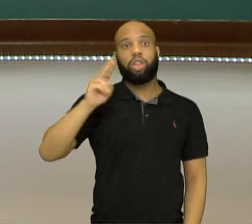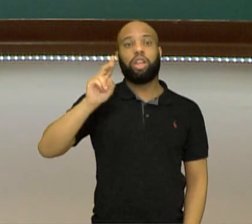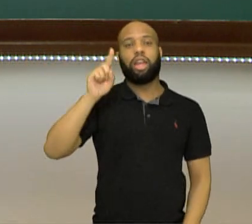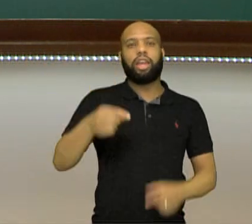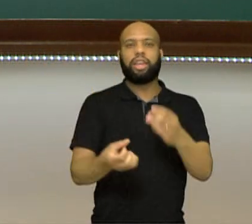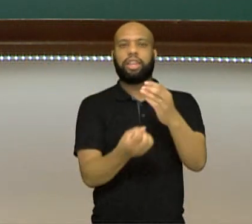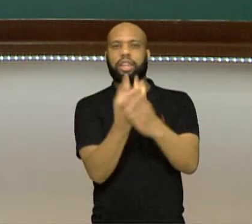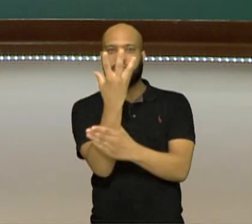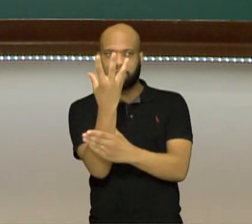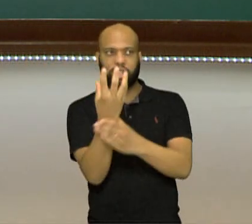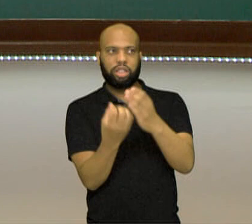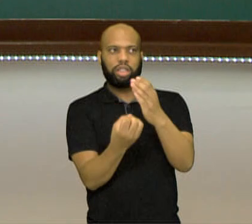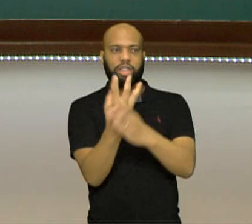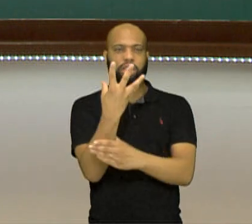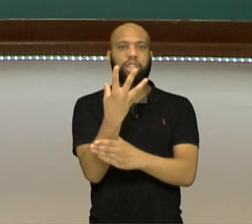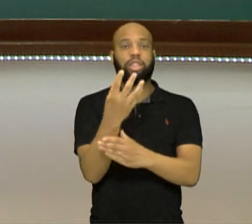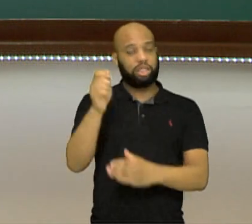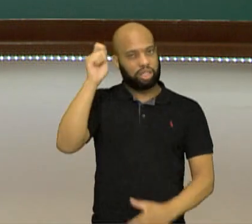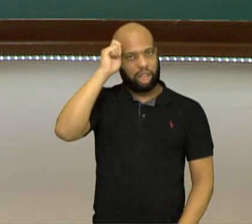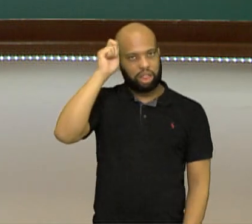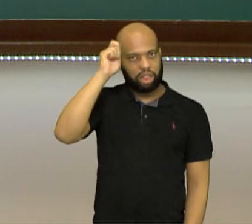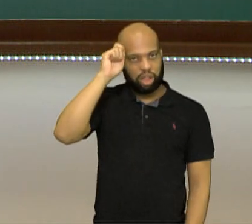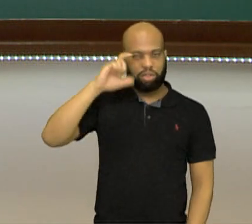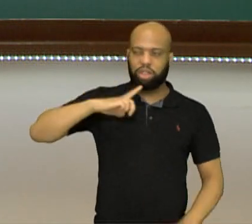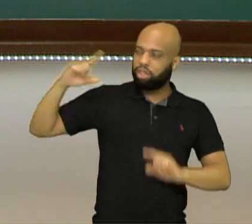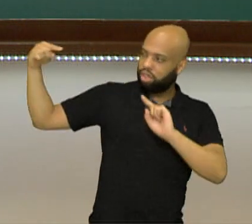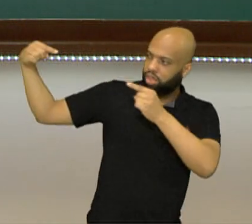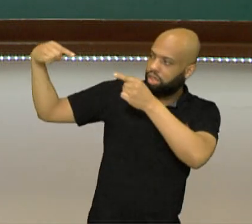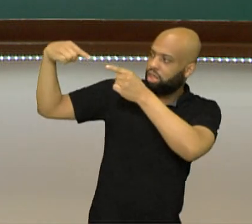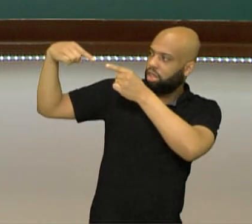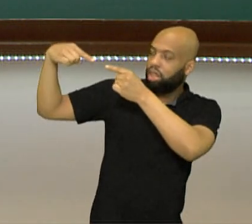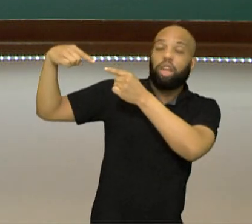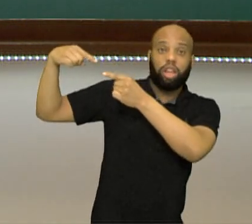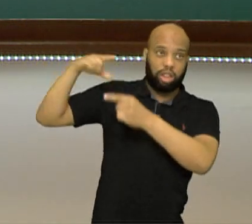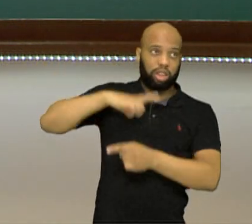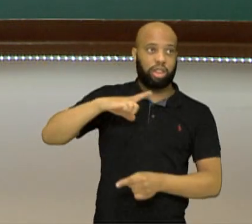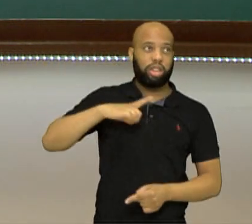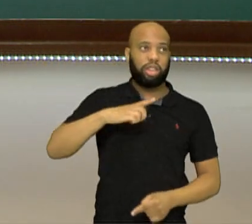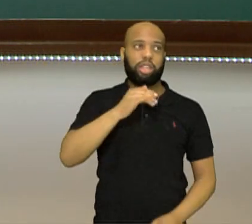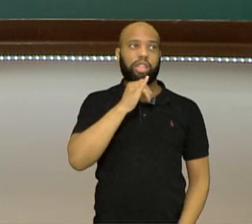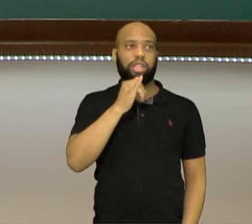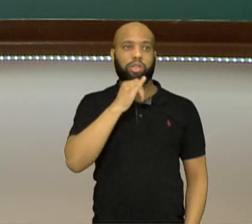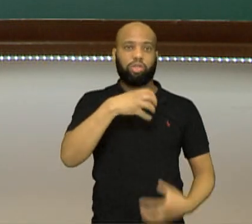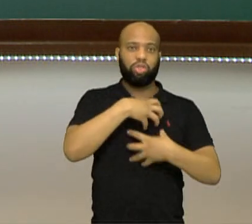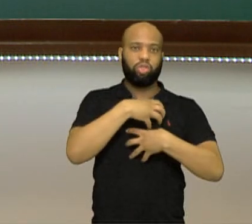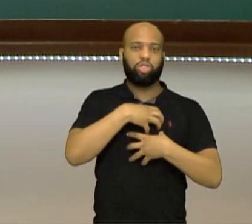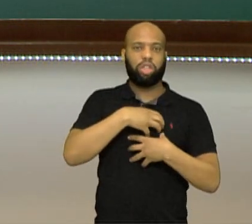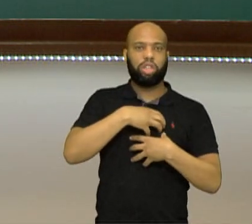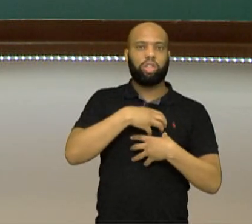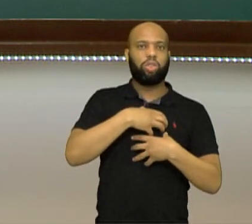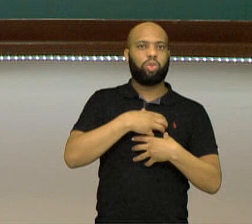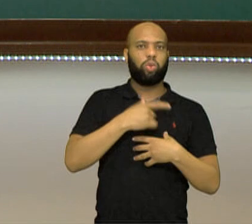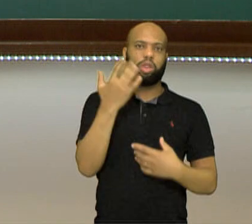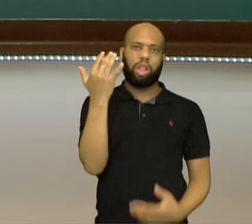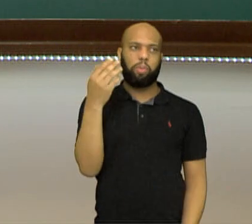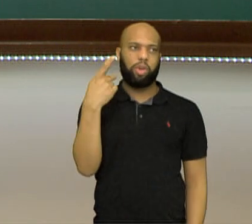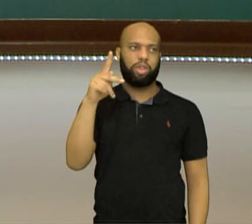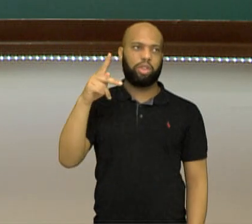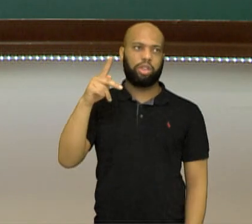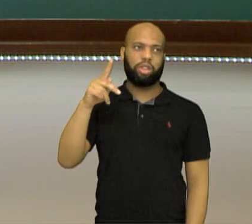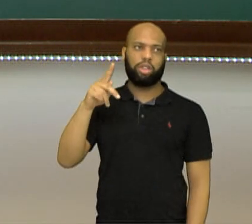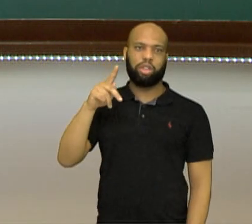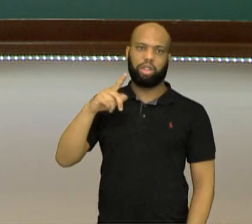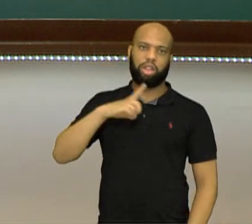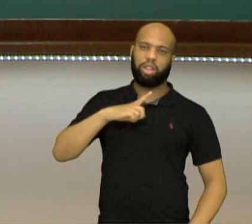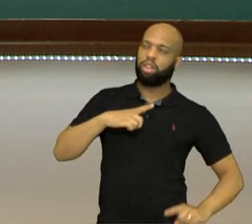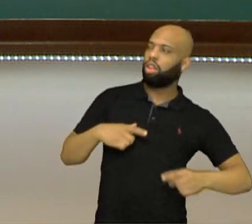criação de Adão, se eu não me engano. Pega esse quadro, Adão tá lá, né? Esticando o dedo para Deus.